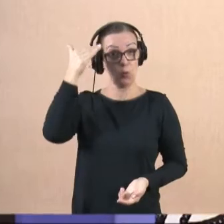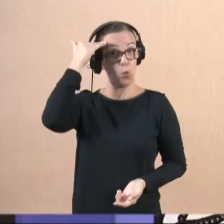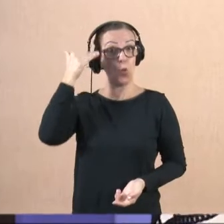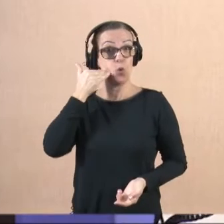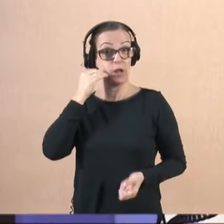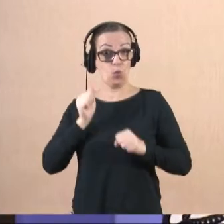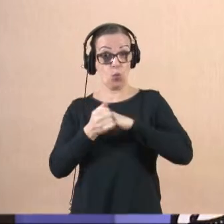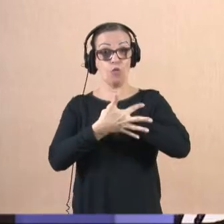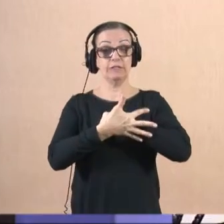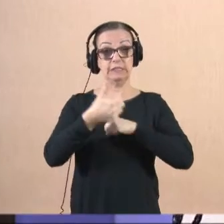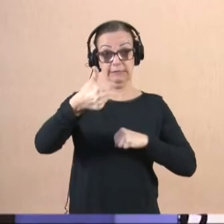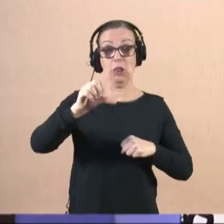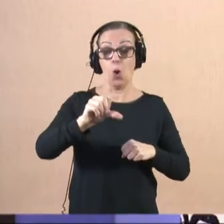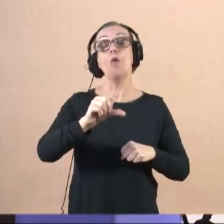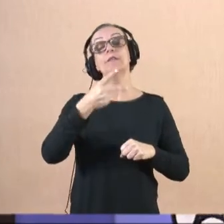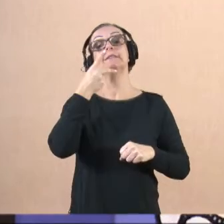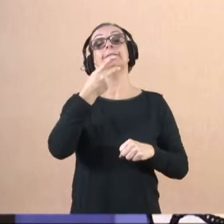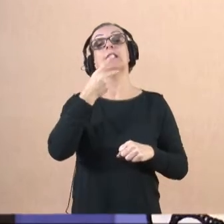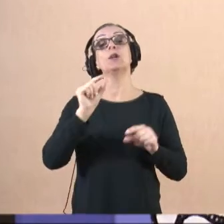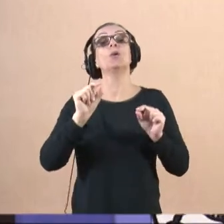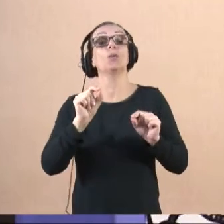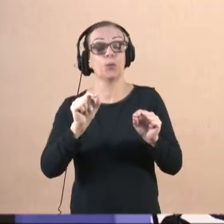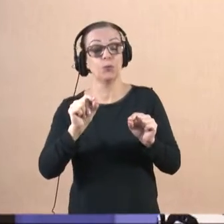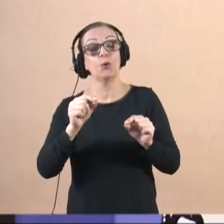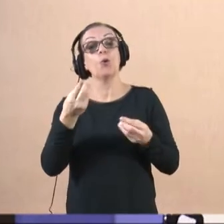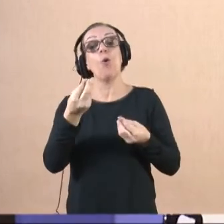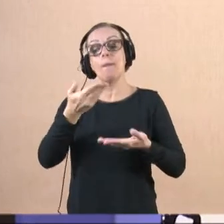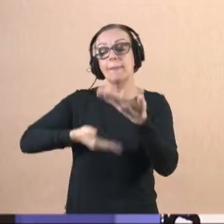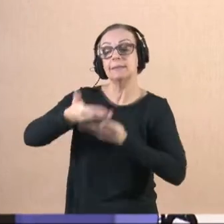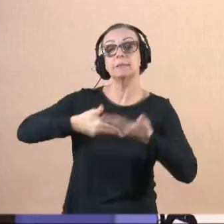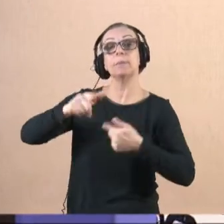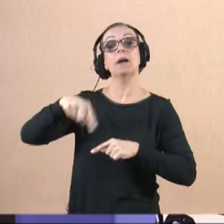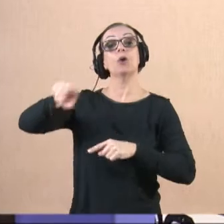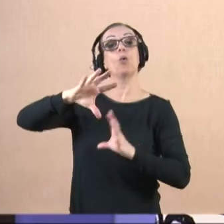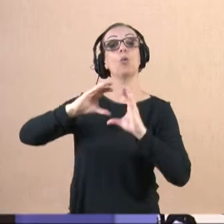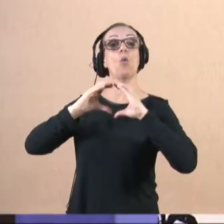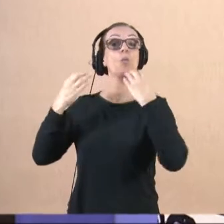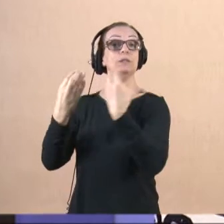combate a cor verde 19 como é que o pai está compartilhando a sua experiência com a comunidade internacional